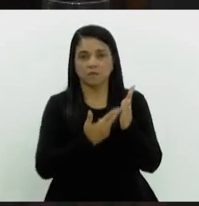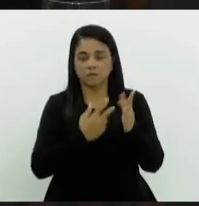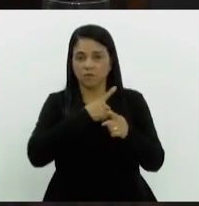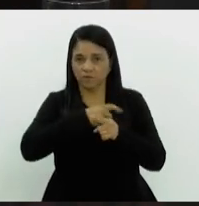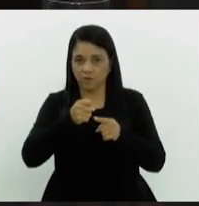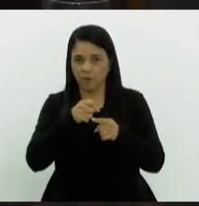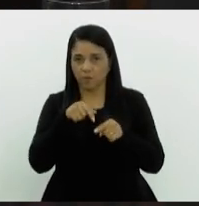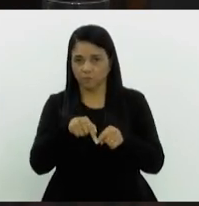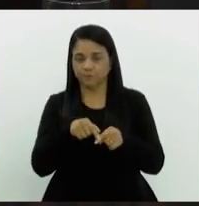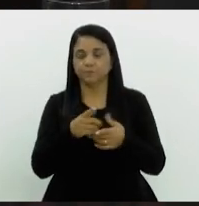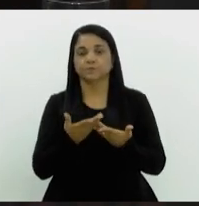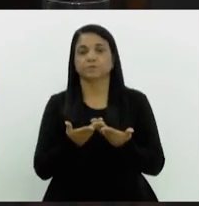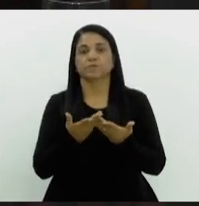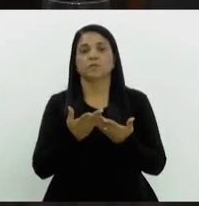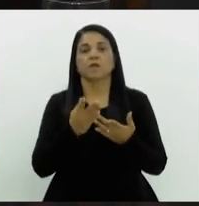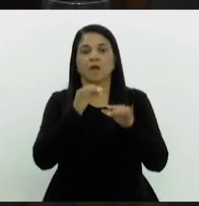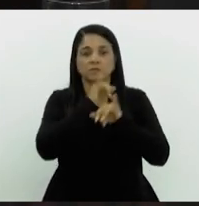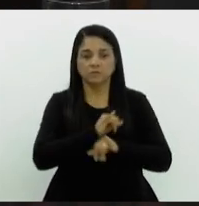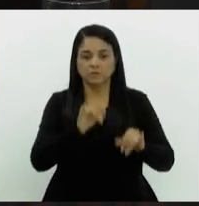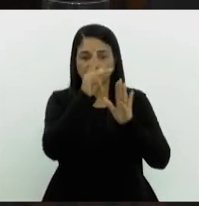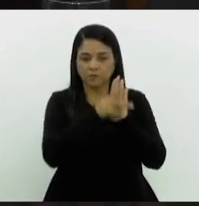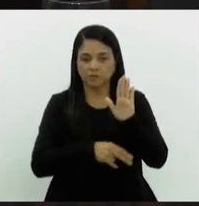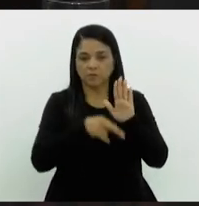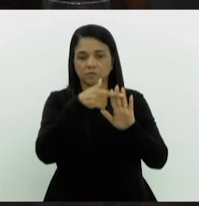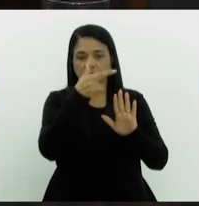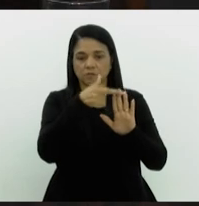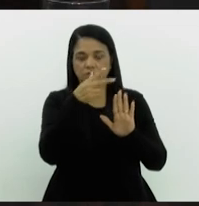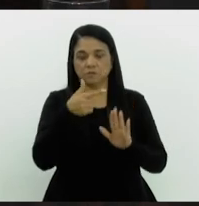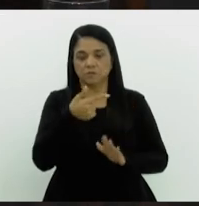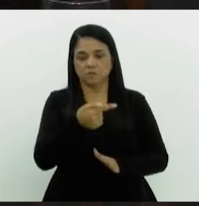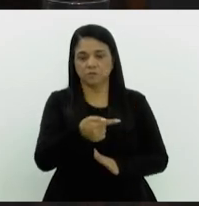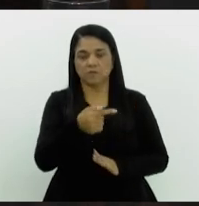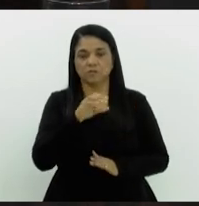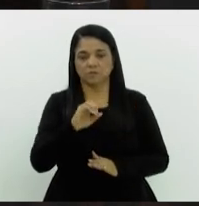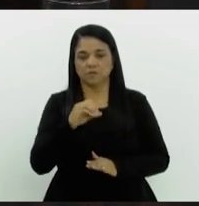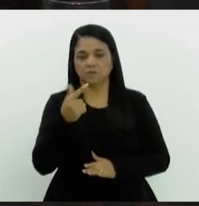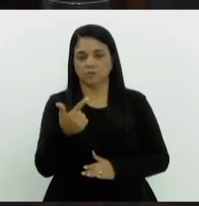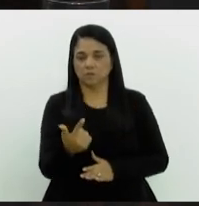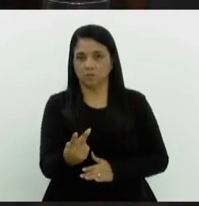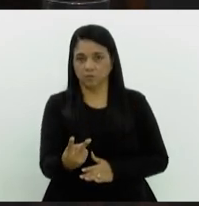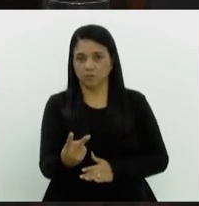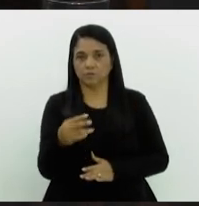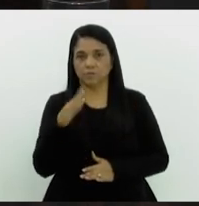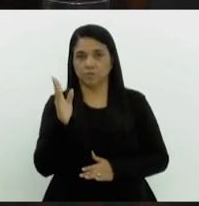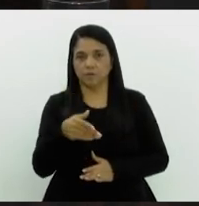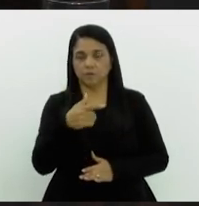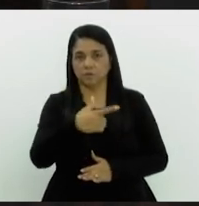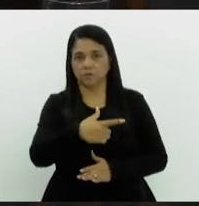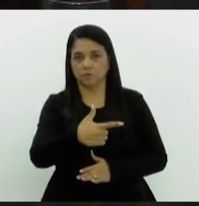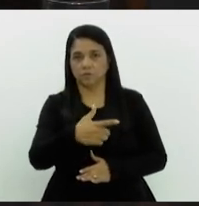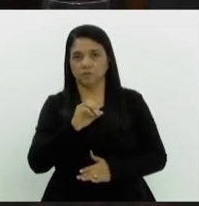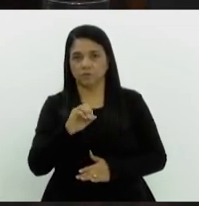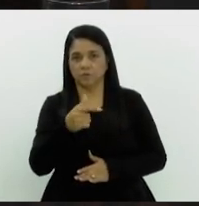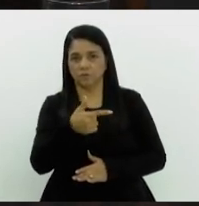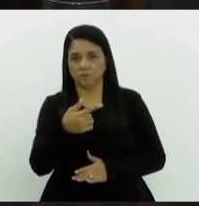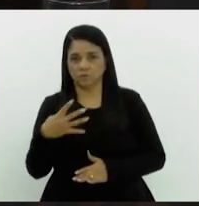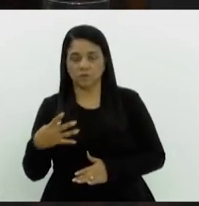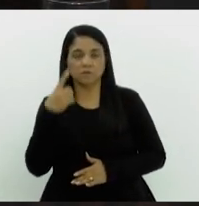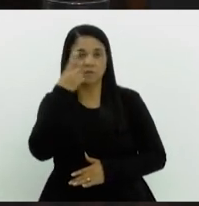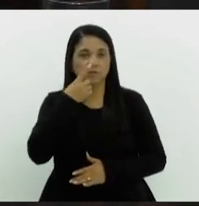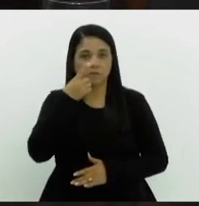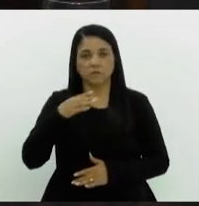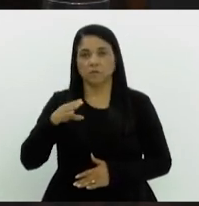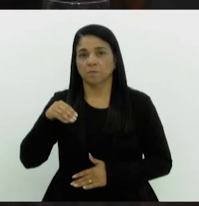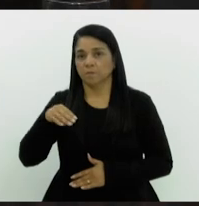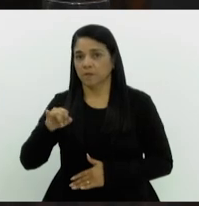final. Anuncio projeto de resolução número 702 de 2024, de autoria do deputado